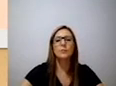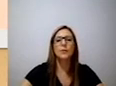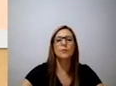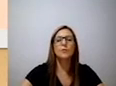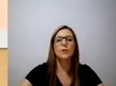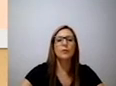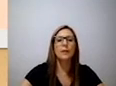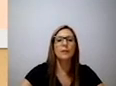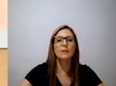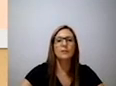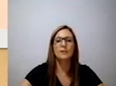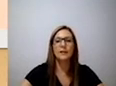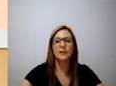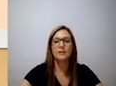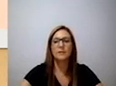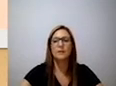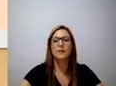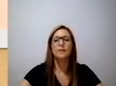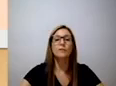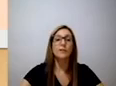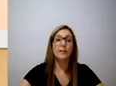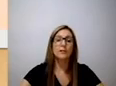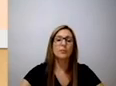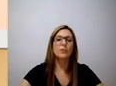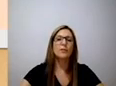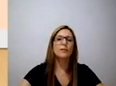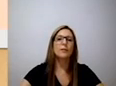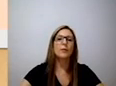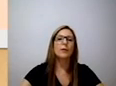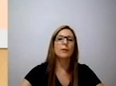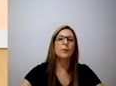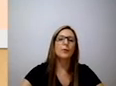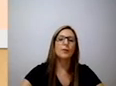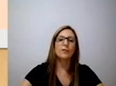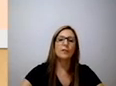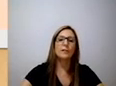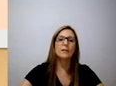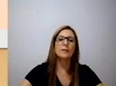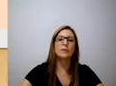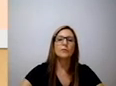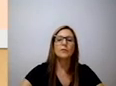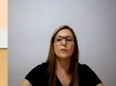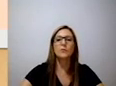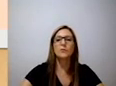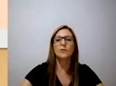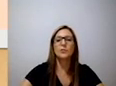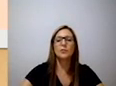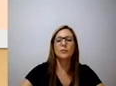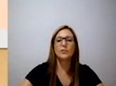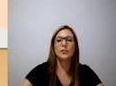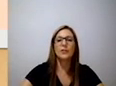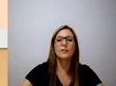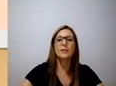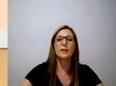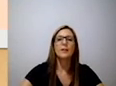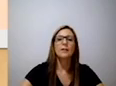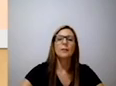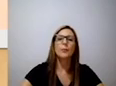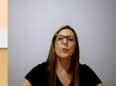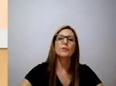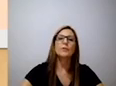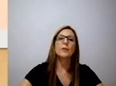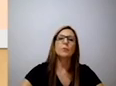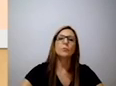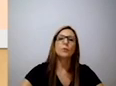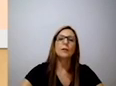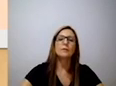ciclo menstrual dela tinha várias variações. Então, aqui na primeira vez ela teve um ciclo de 29 dias, depois